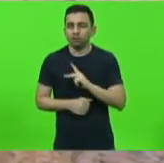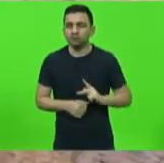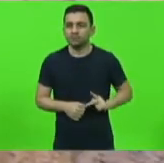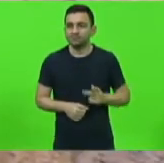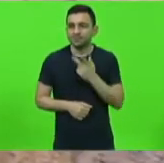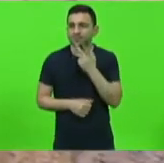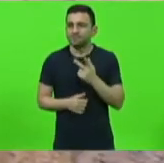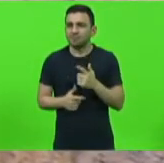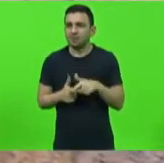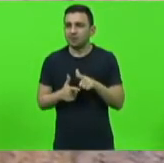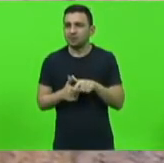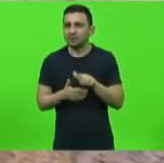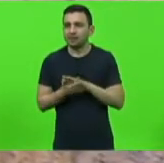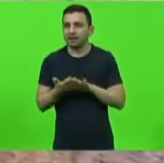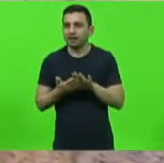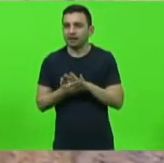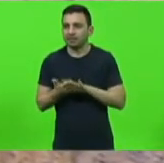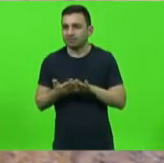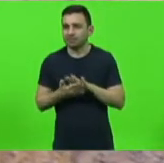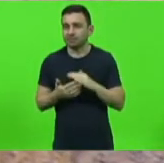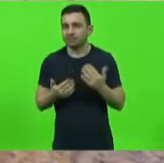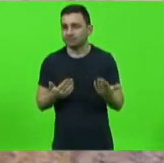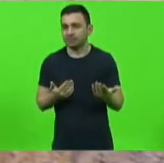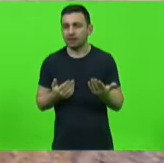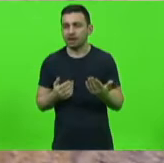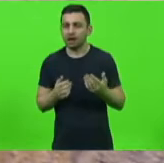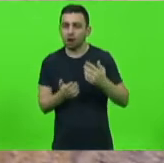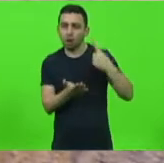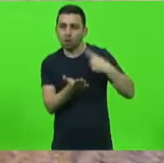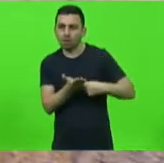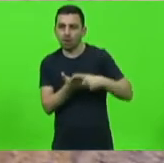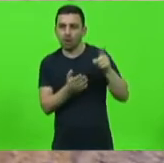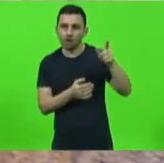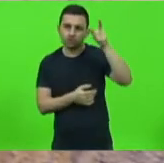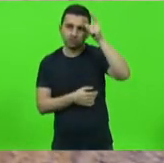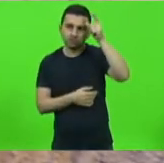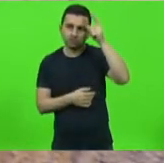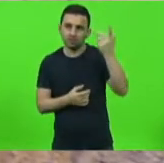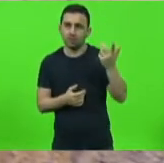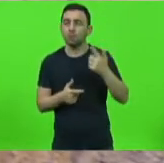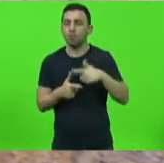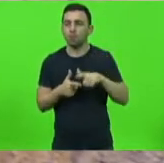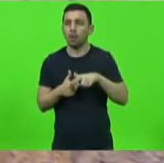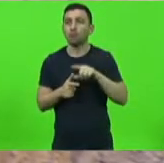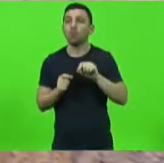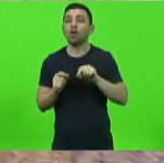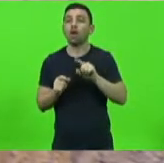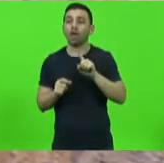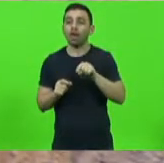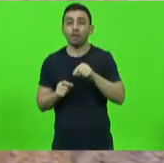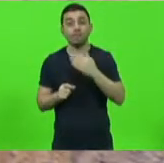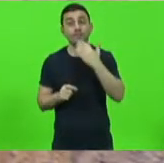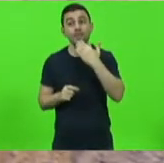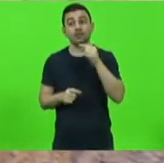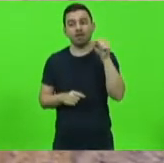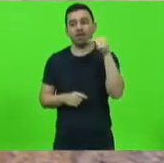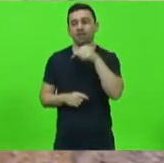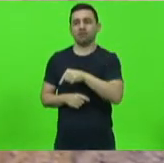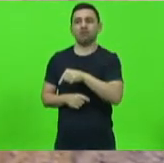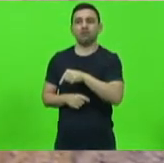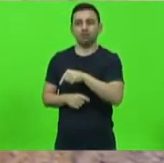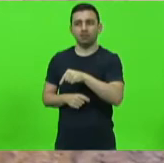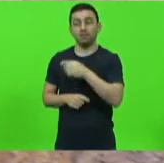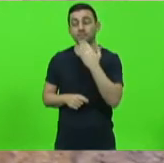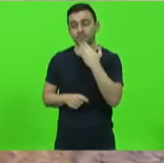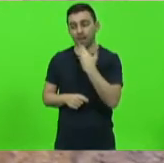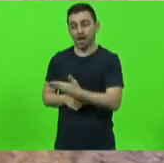problema algum em vender a alma para o diabo. Isso realmente não tem. O que tem problema é quando ele vem cobrar ela. Isso aí se tem